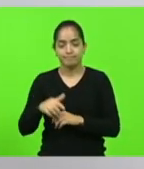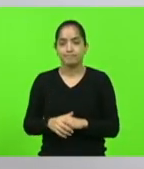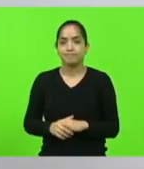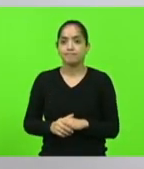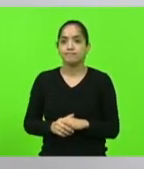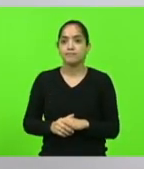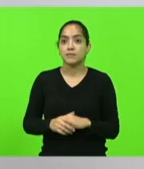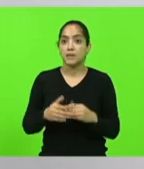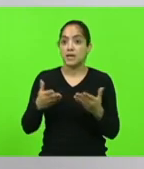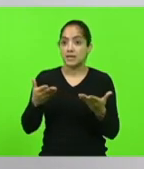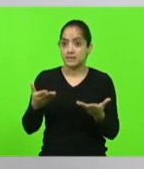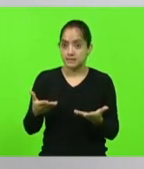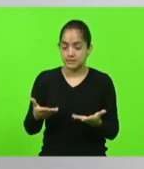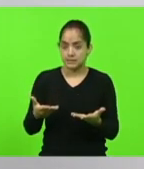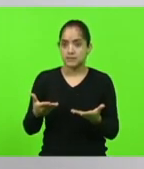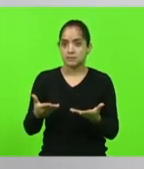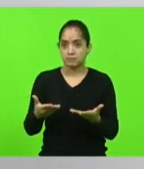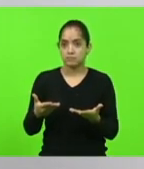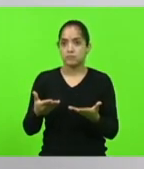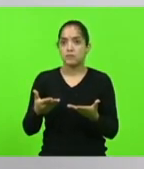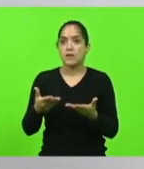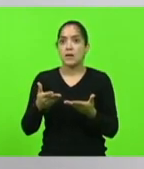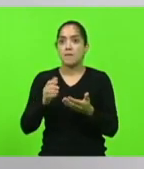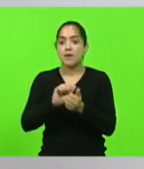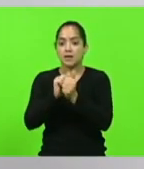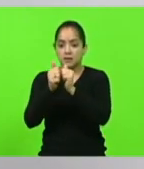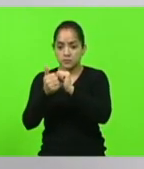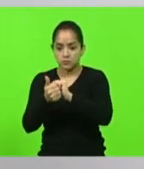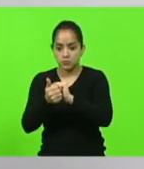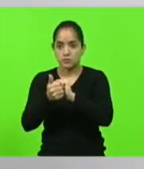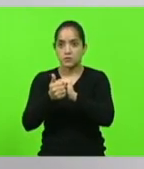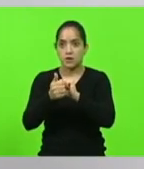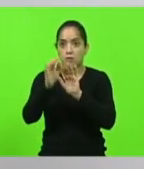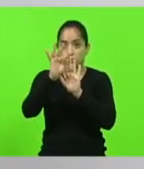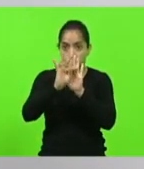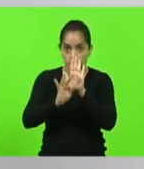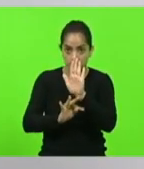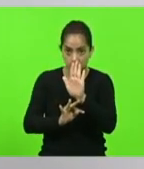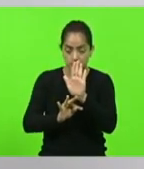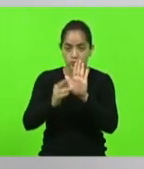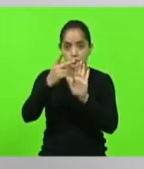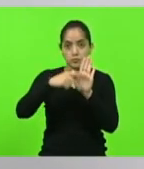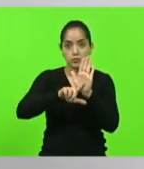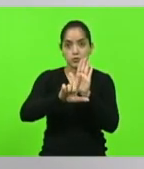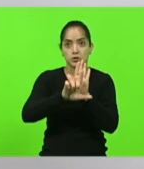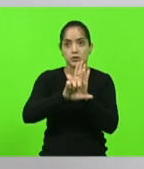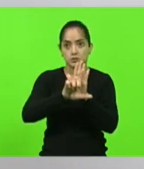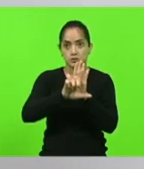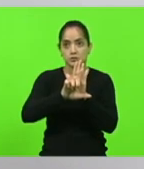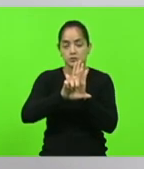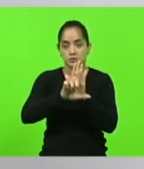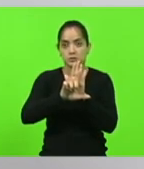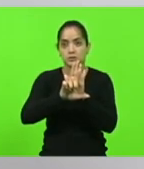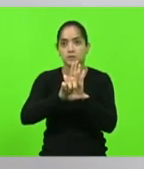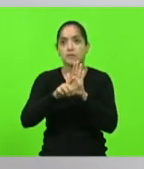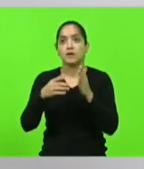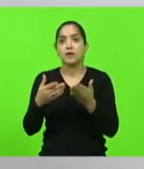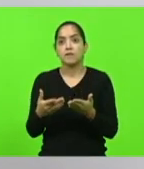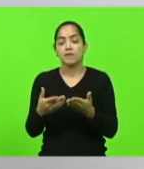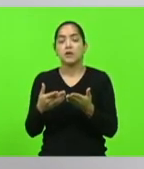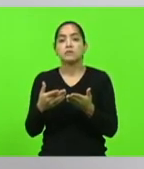assim apenas para ajustar o texto redacional do projeto de lei em tela a técnica Legislativa